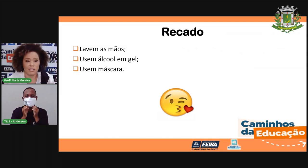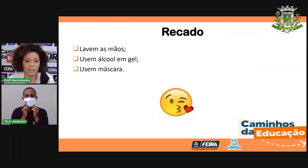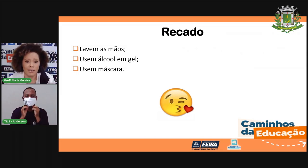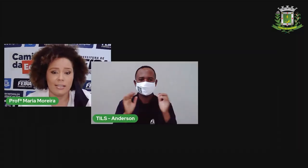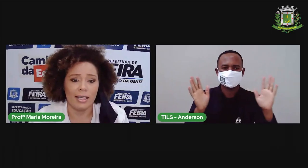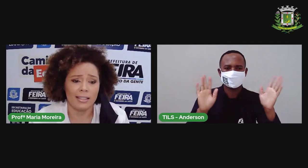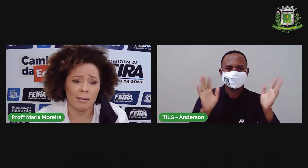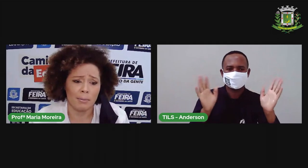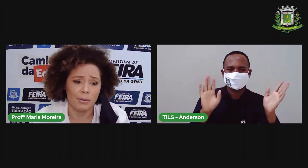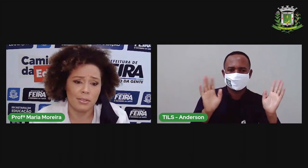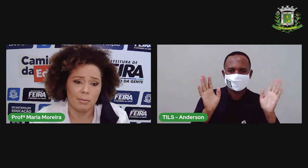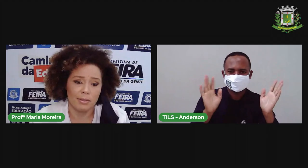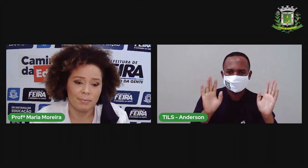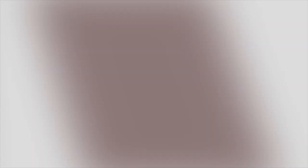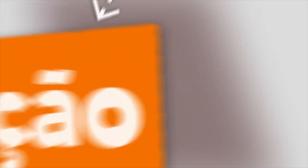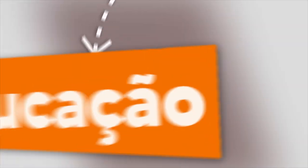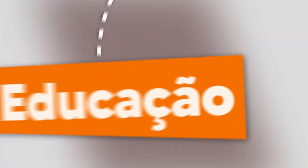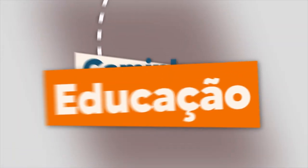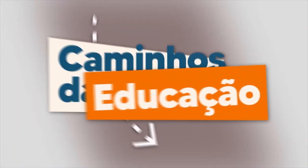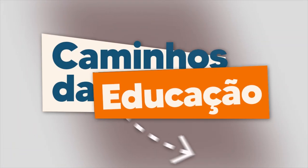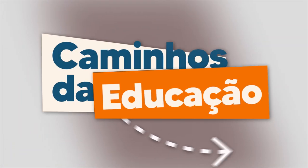coração de vocês e até a próxima.